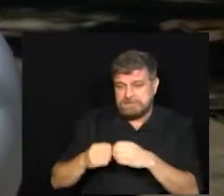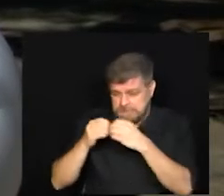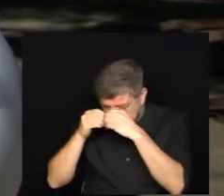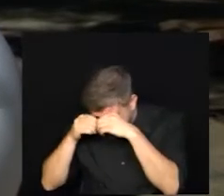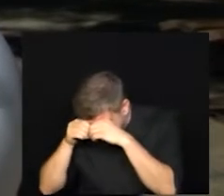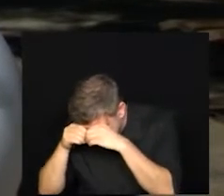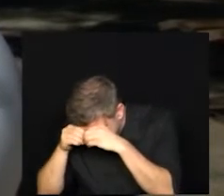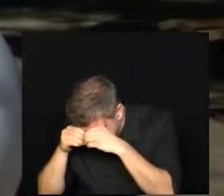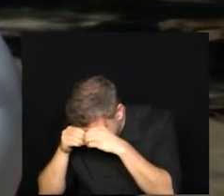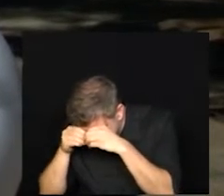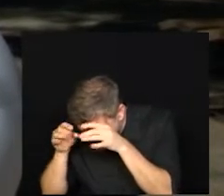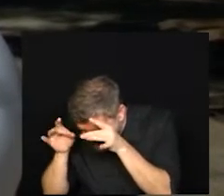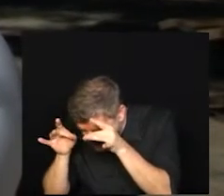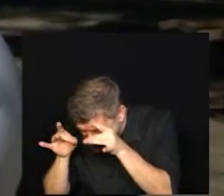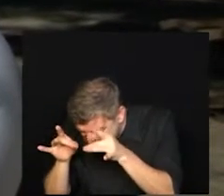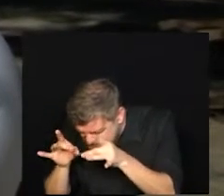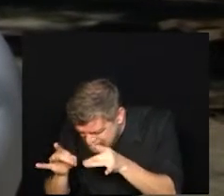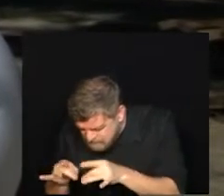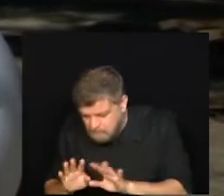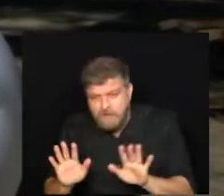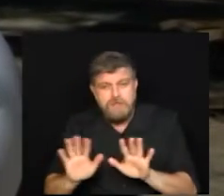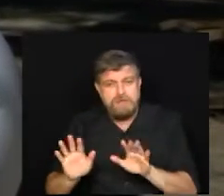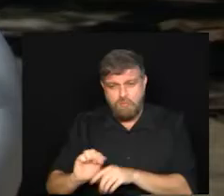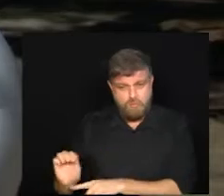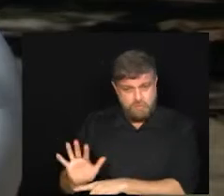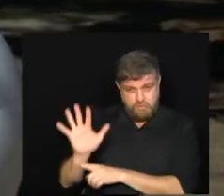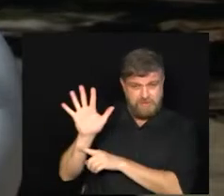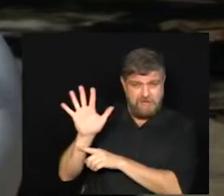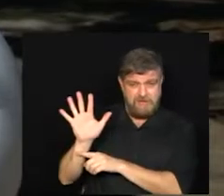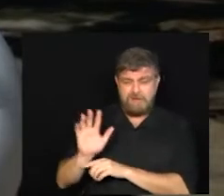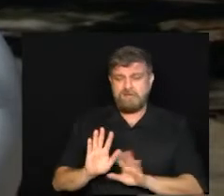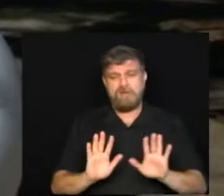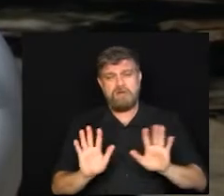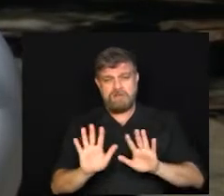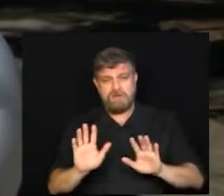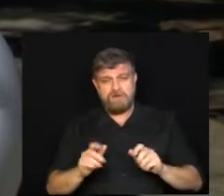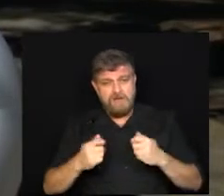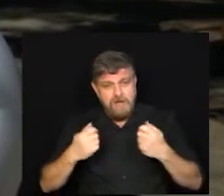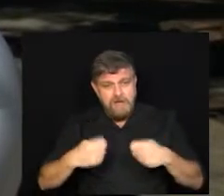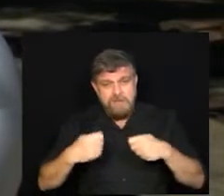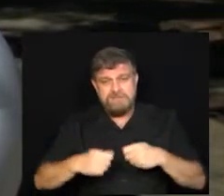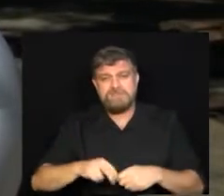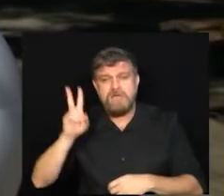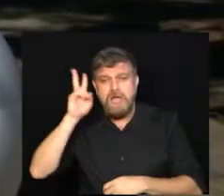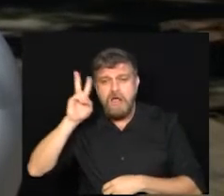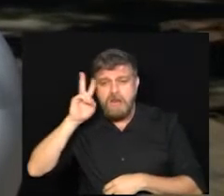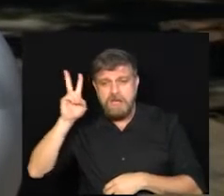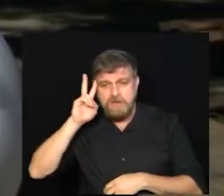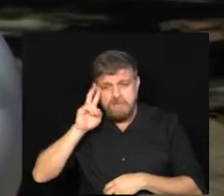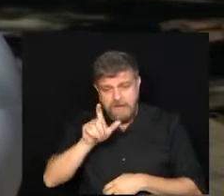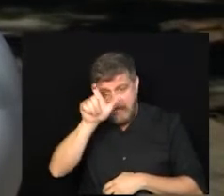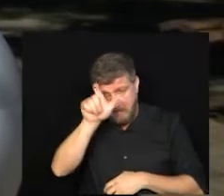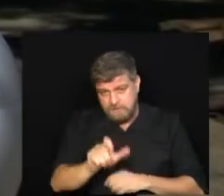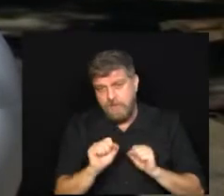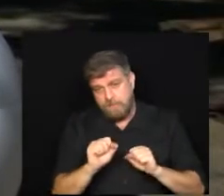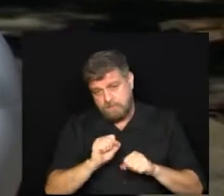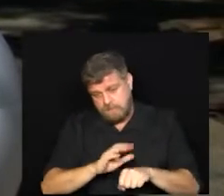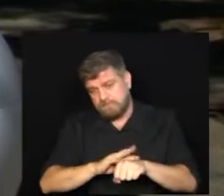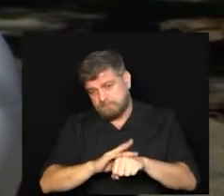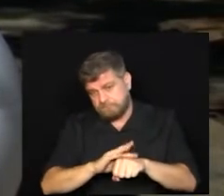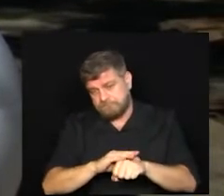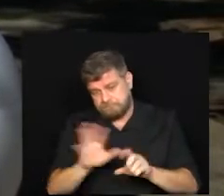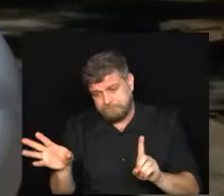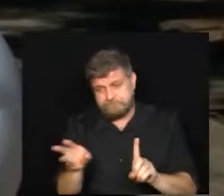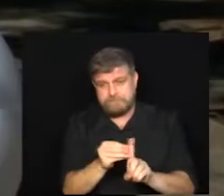muito complexos ou muito caros para se fazer o diagnóstico, mas é preciso se lembrar da possibilidade da doença. Não só